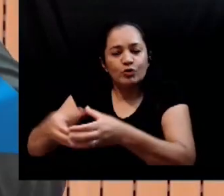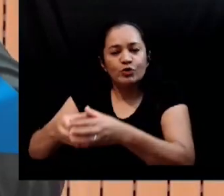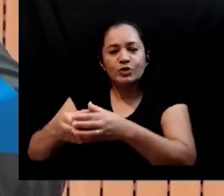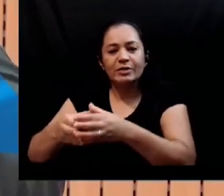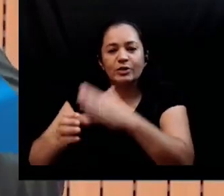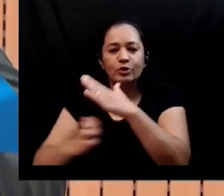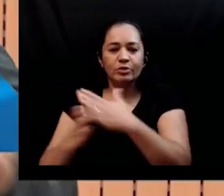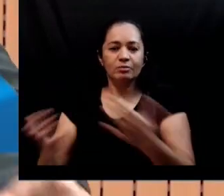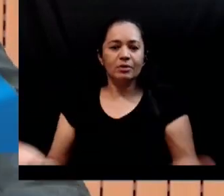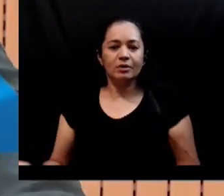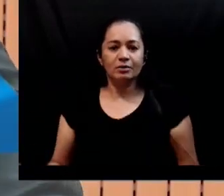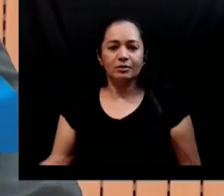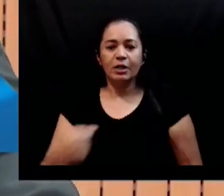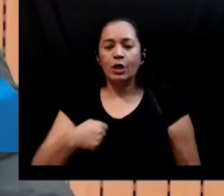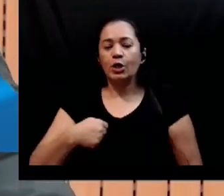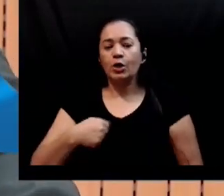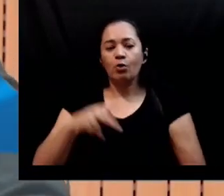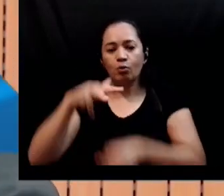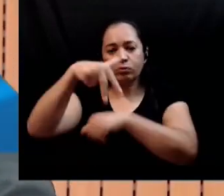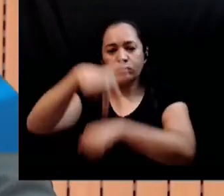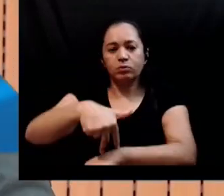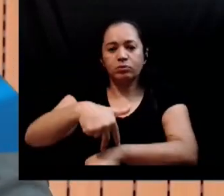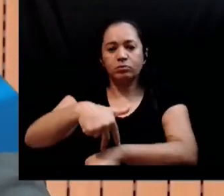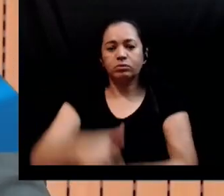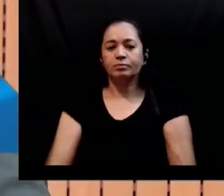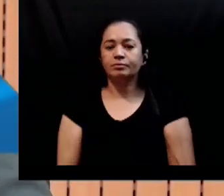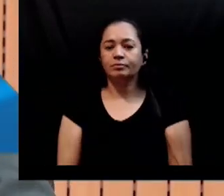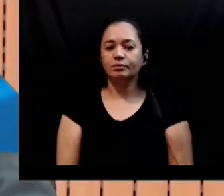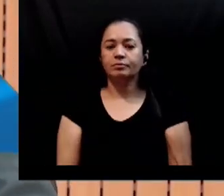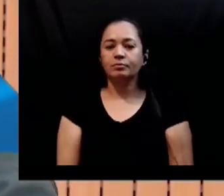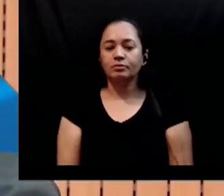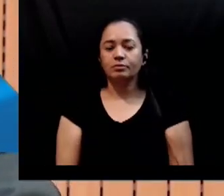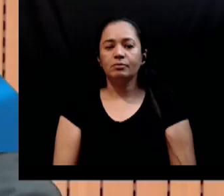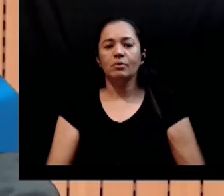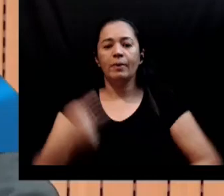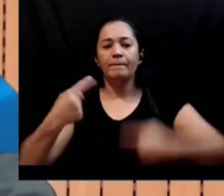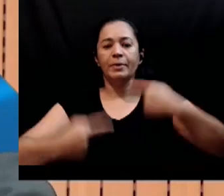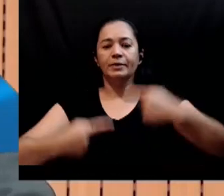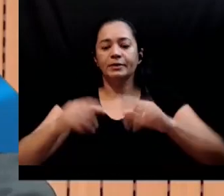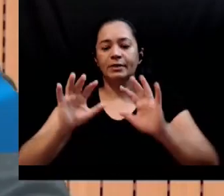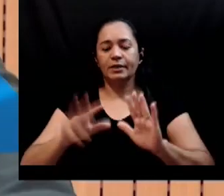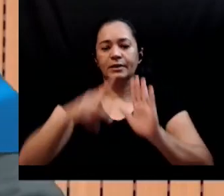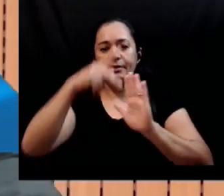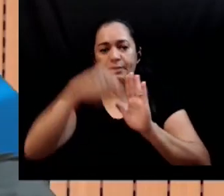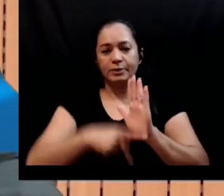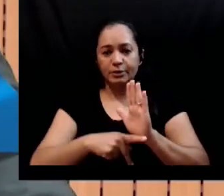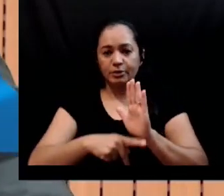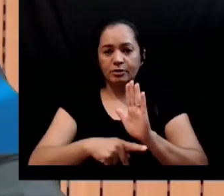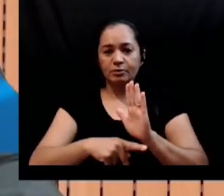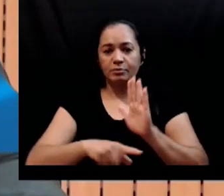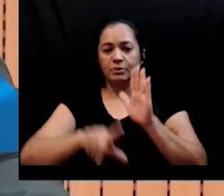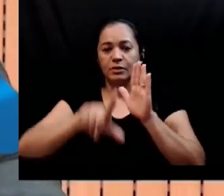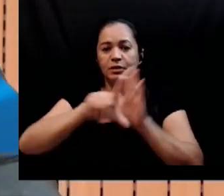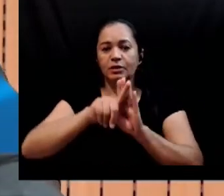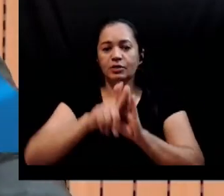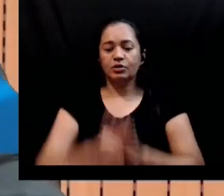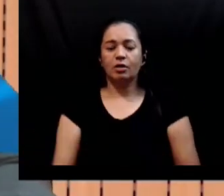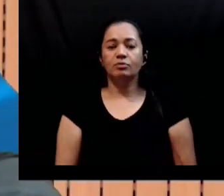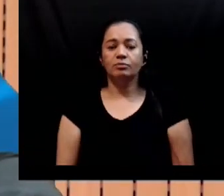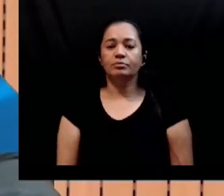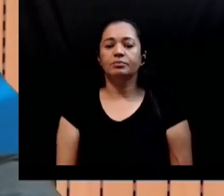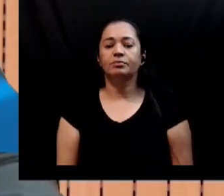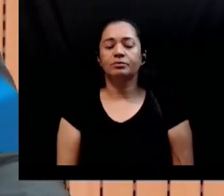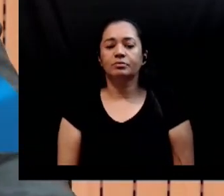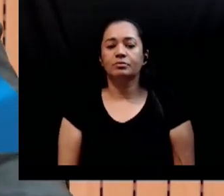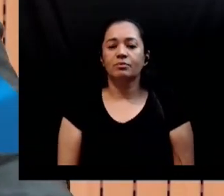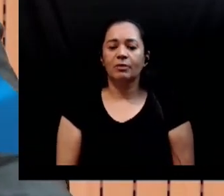uso da tribuna para discutir esse projeto de lei de diretrizes orçamentárias, para explicar à